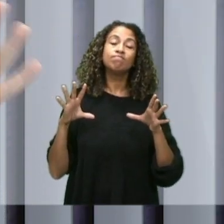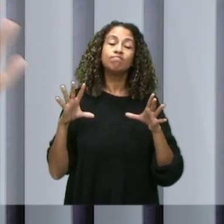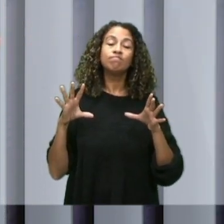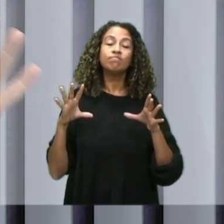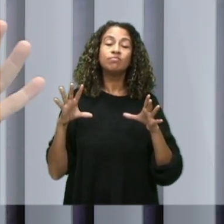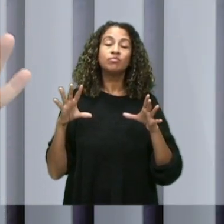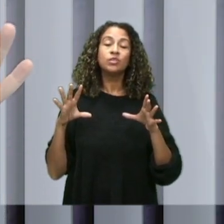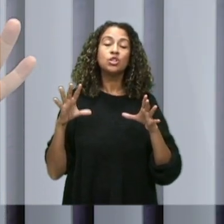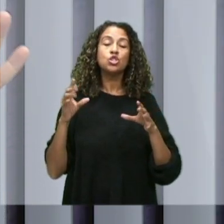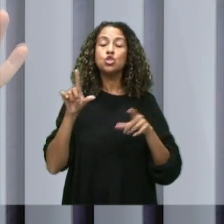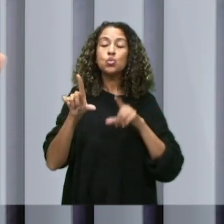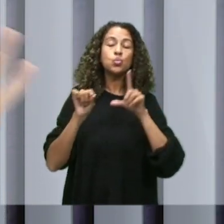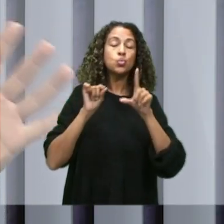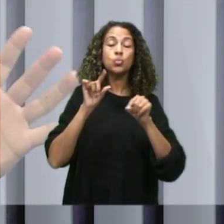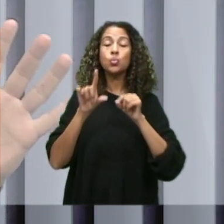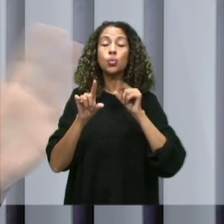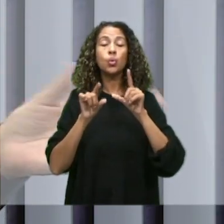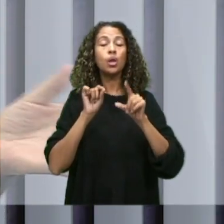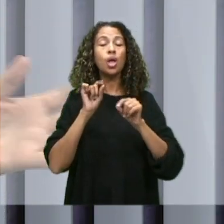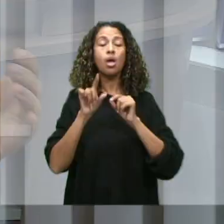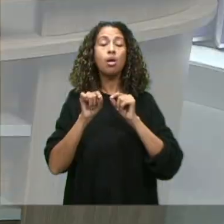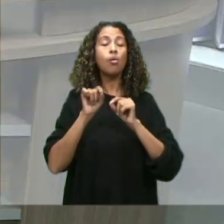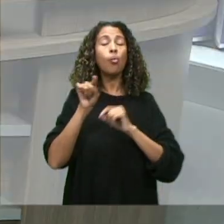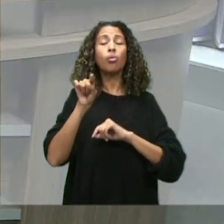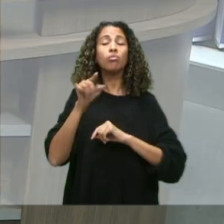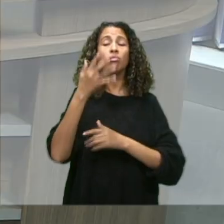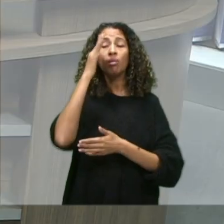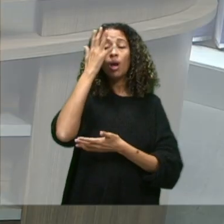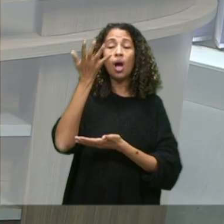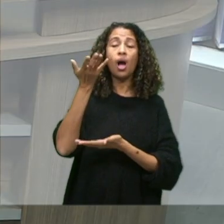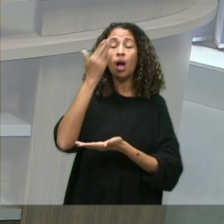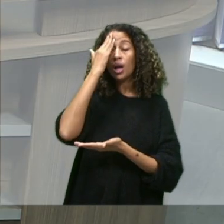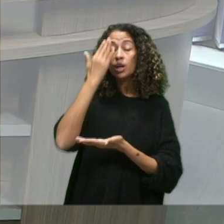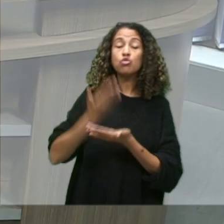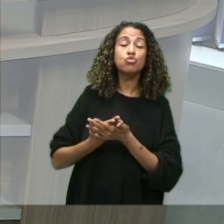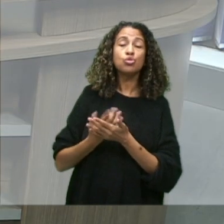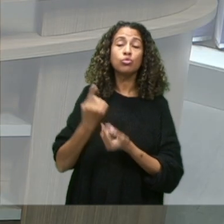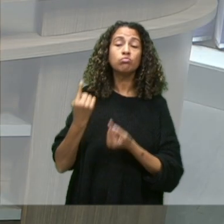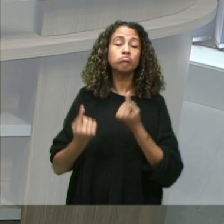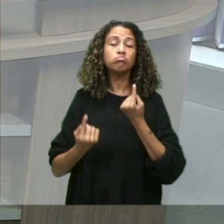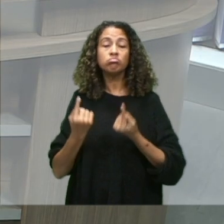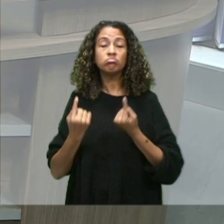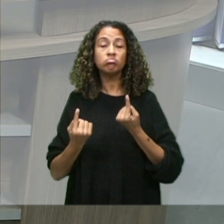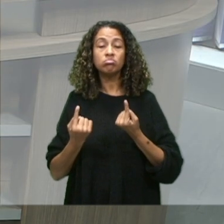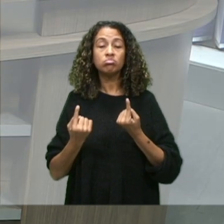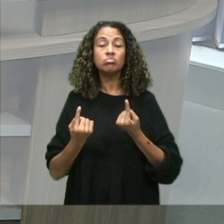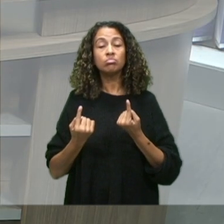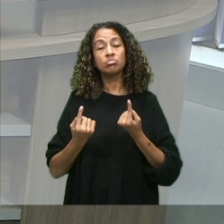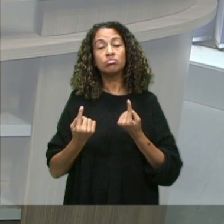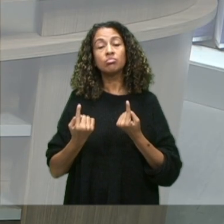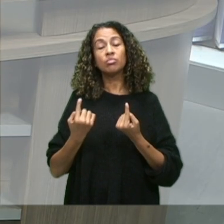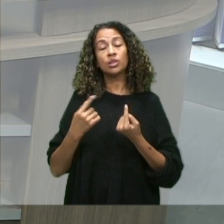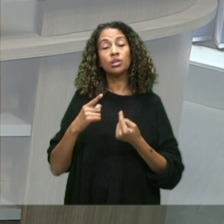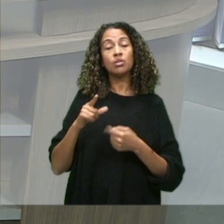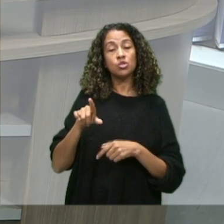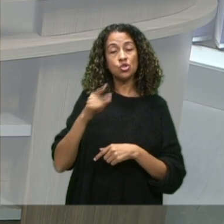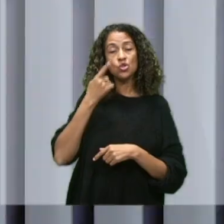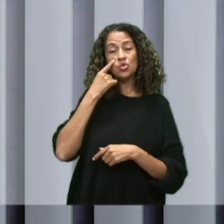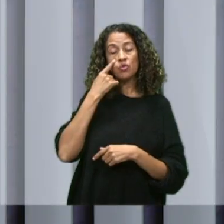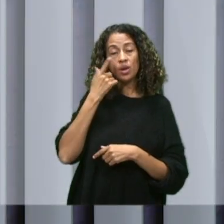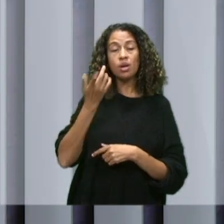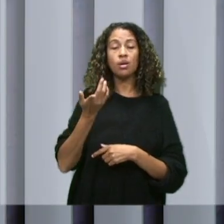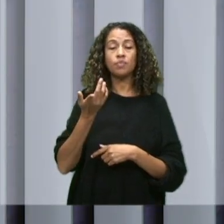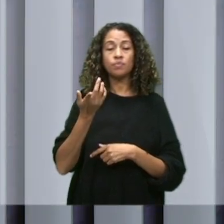de escolha, assim, né, sobre o que você quer acreditar. Assim, e hoje em dia a gente vê que a juventude está seguindo uns